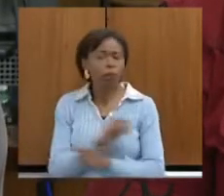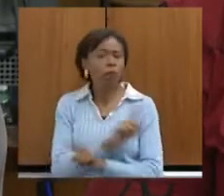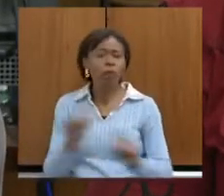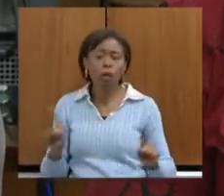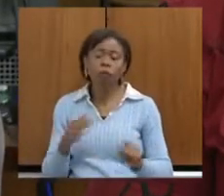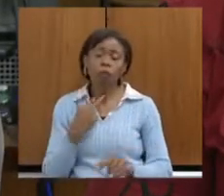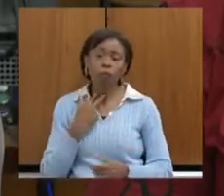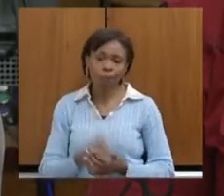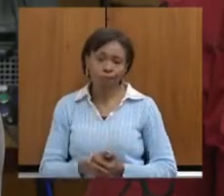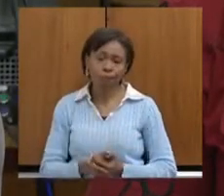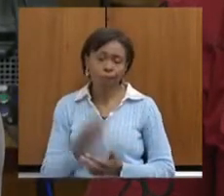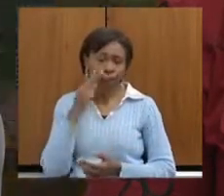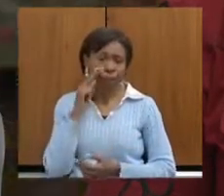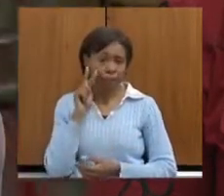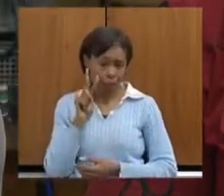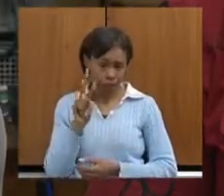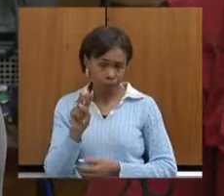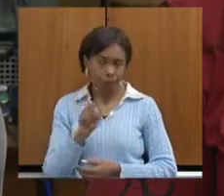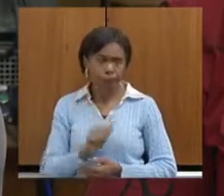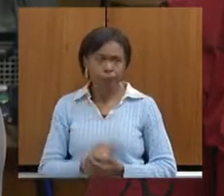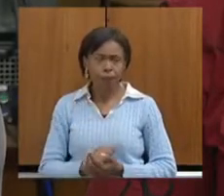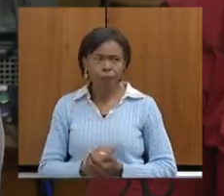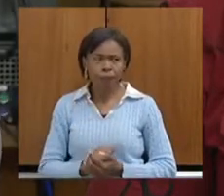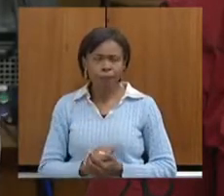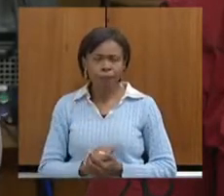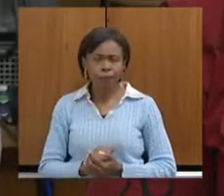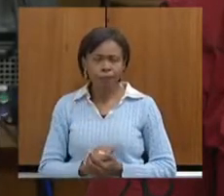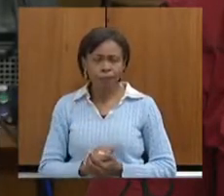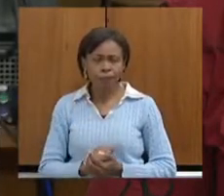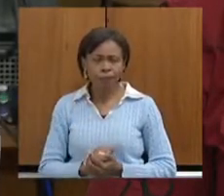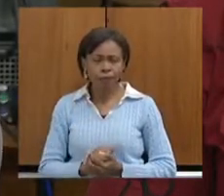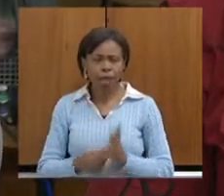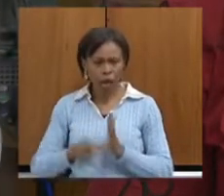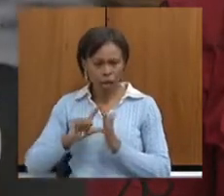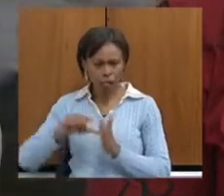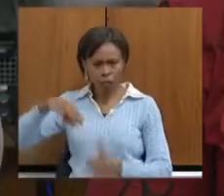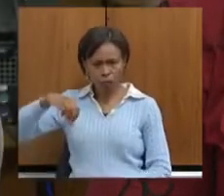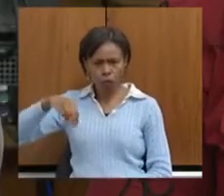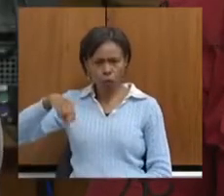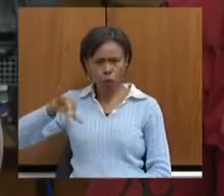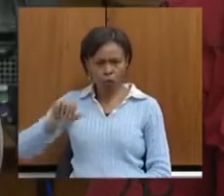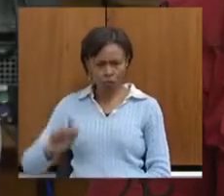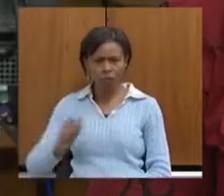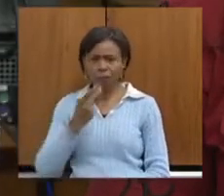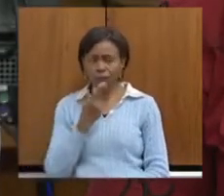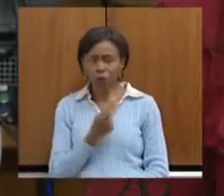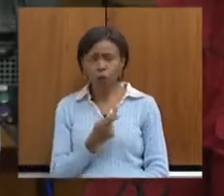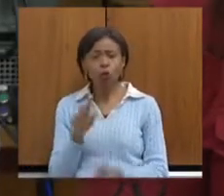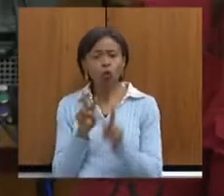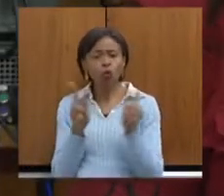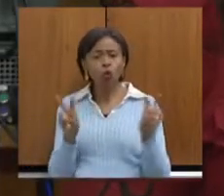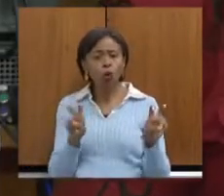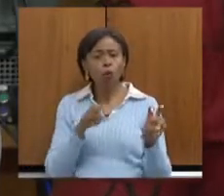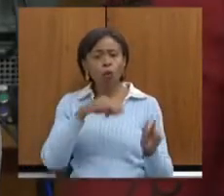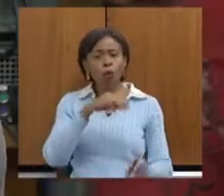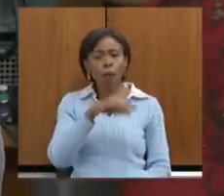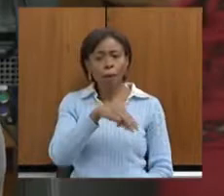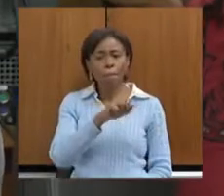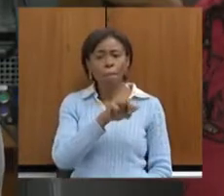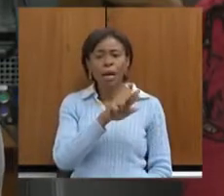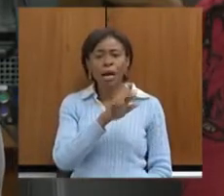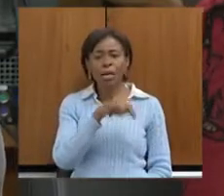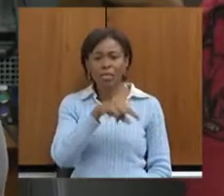net grama aqueles que nos repetisse é né então por exemplo a gente tá vendo a a